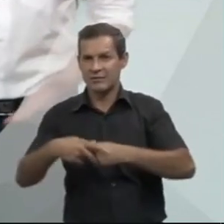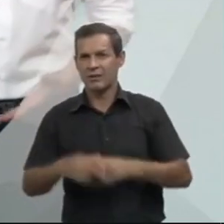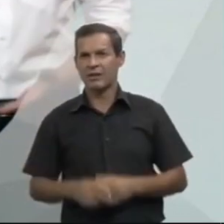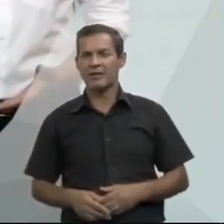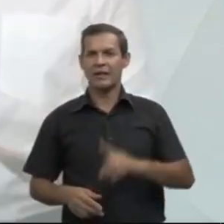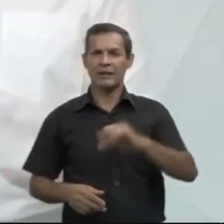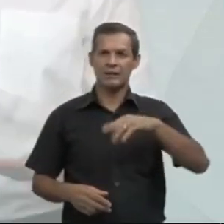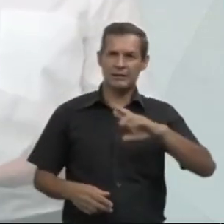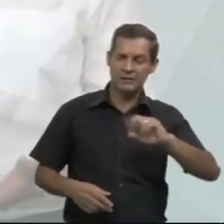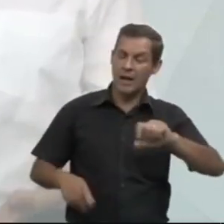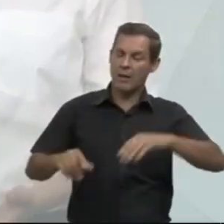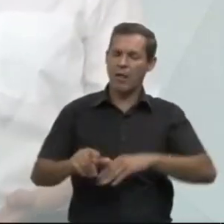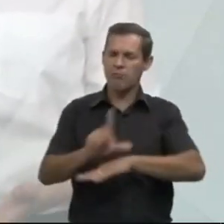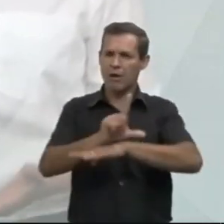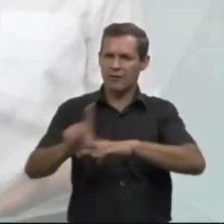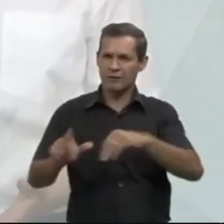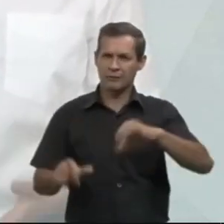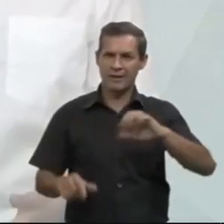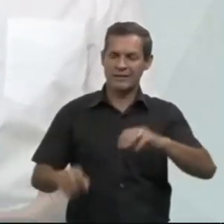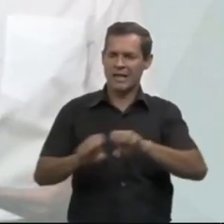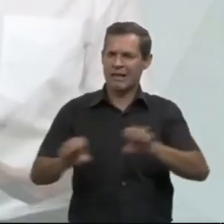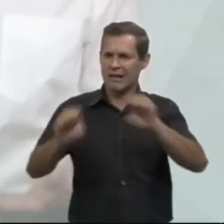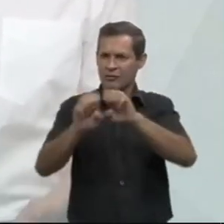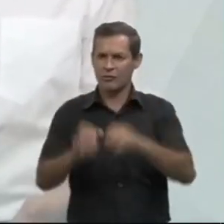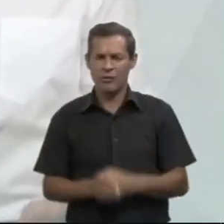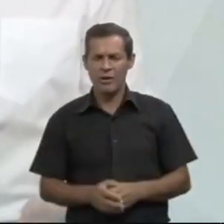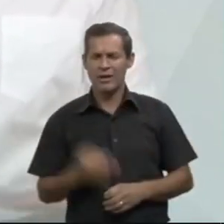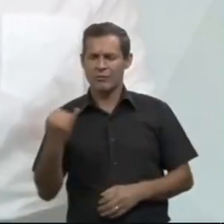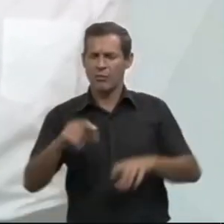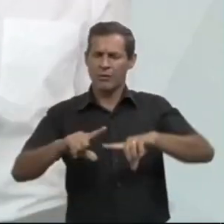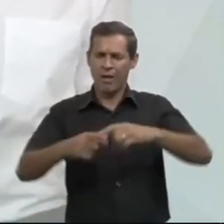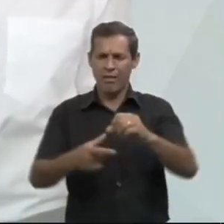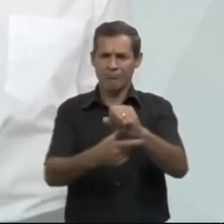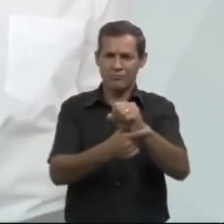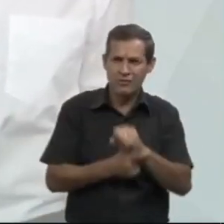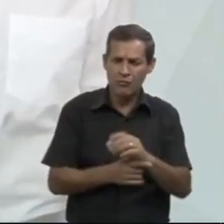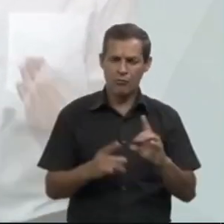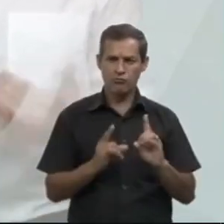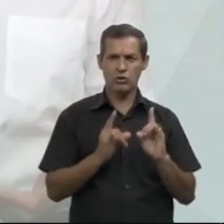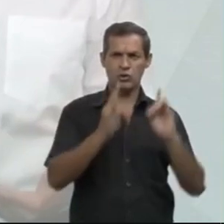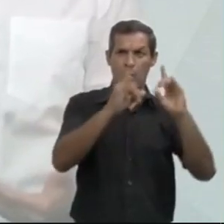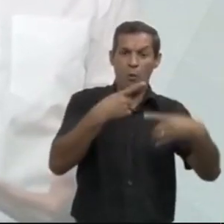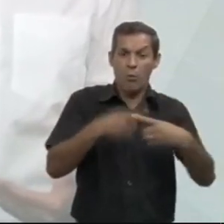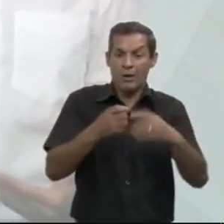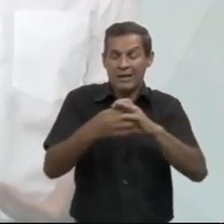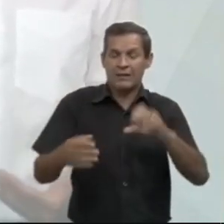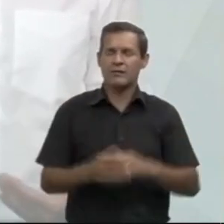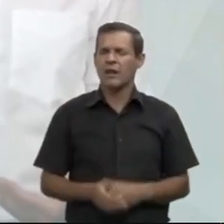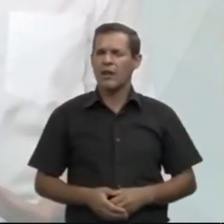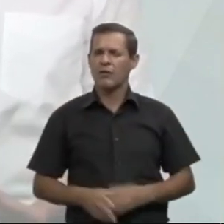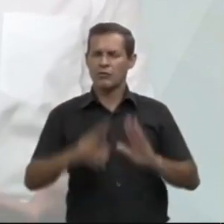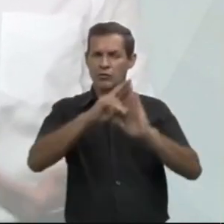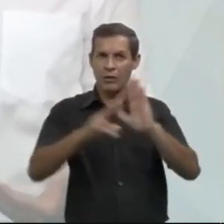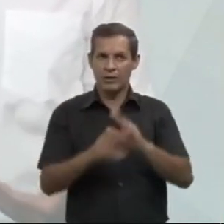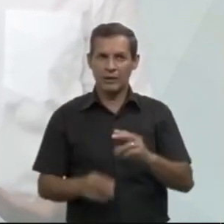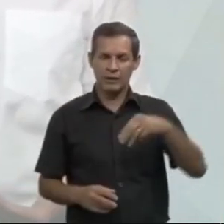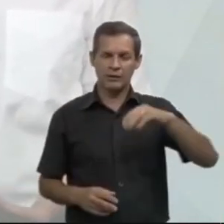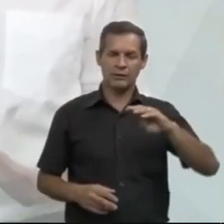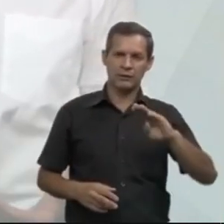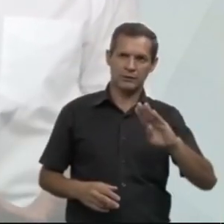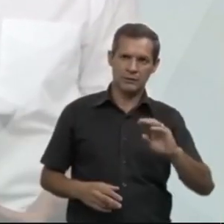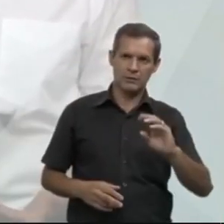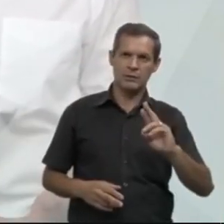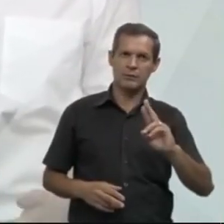elementos lineares. As lajes maciças são estruturas muito relevantes à segurança de um edifício e, por esse motivo, são regulamentadas pela